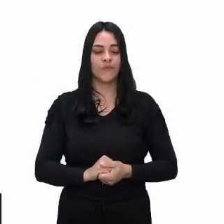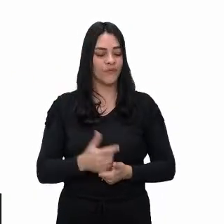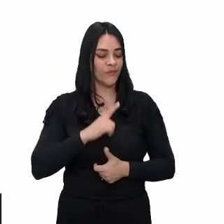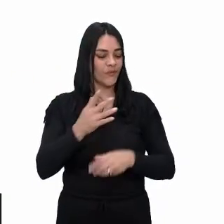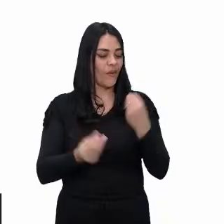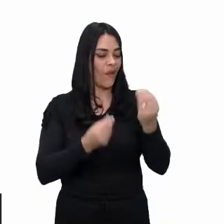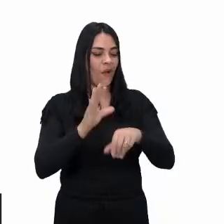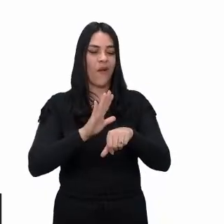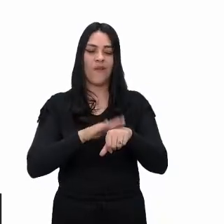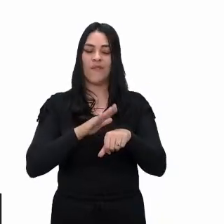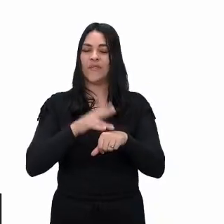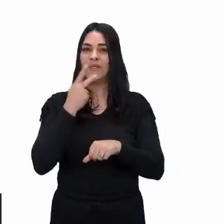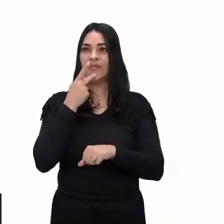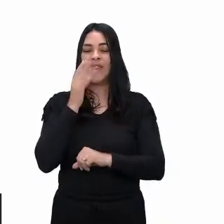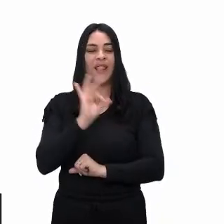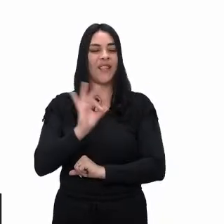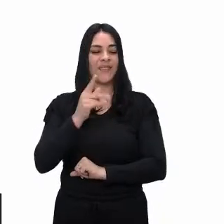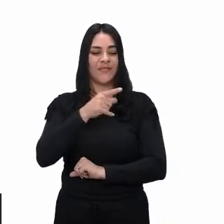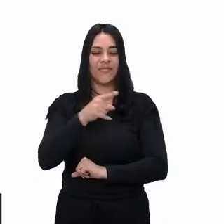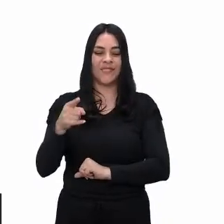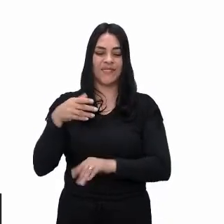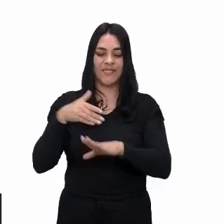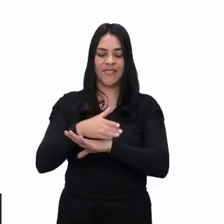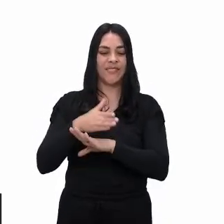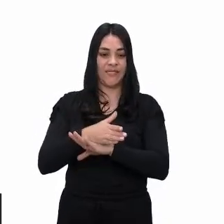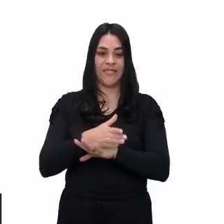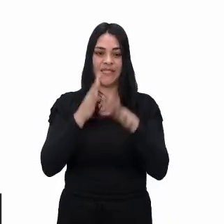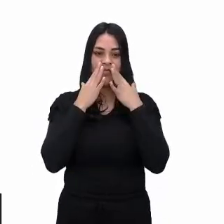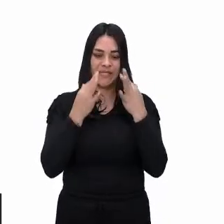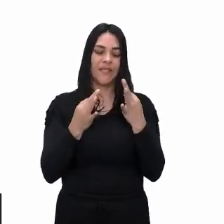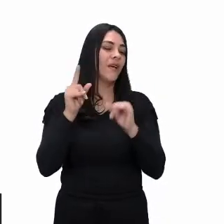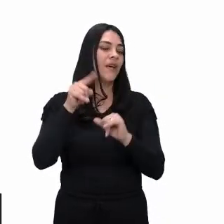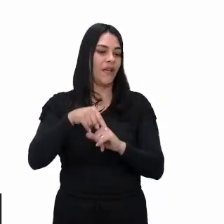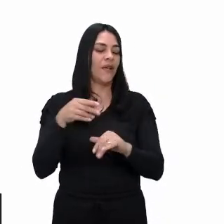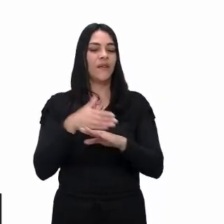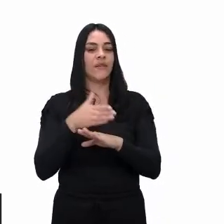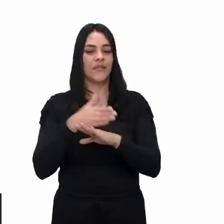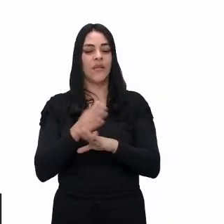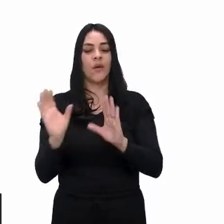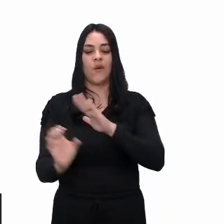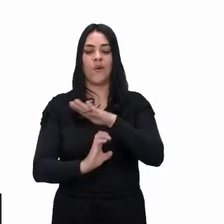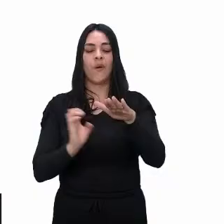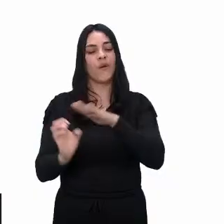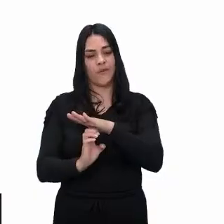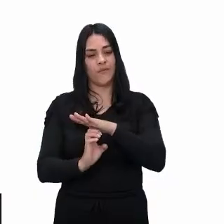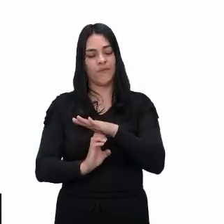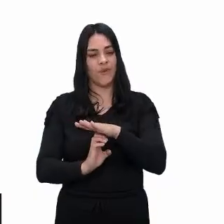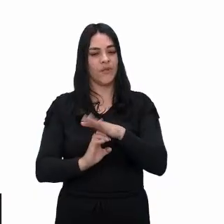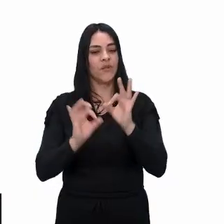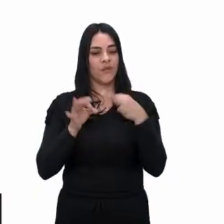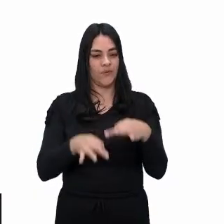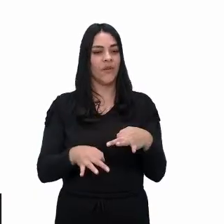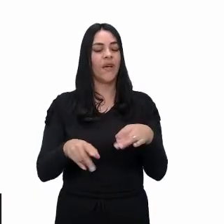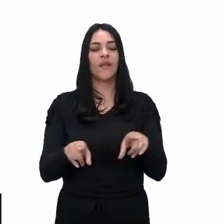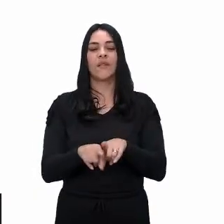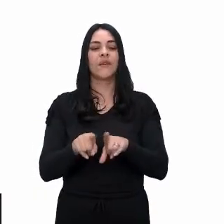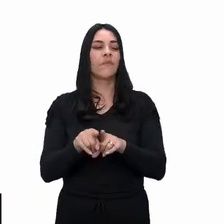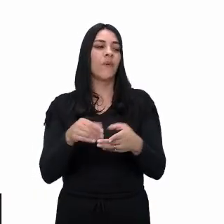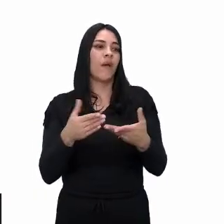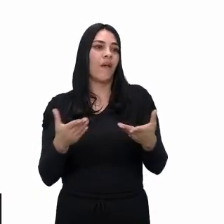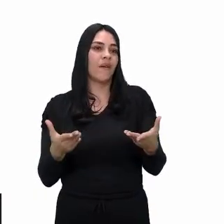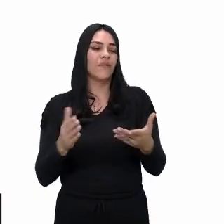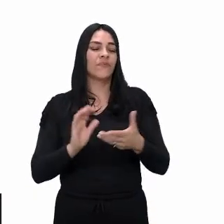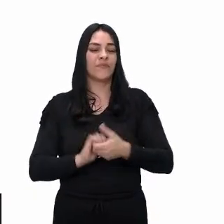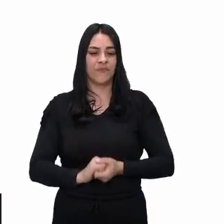que falar, depois vocês entrem aí e verifiquem. Né, foi atuação com empresas, eles certificaram, né?